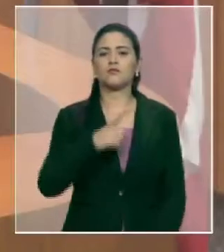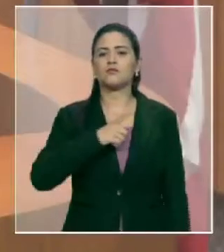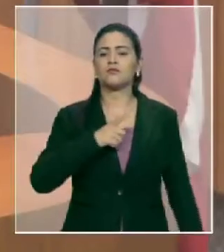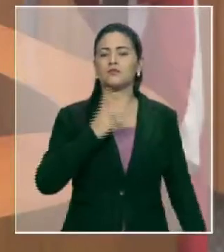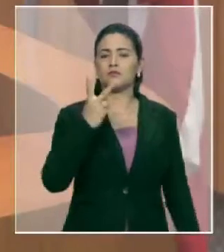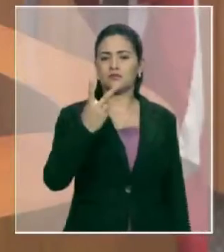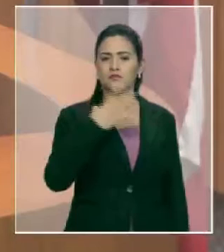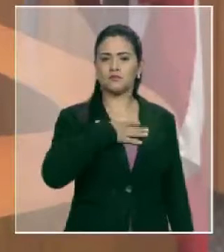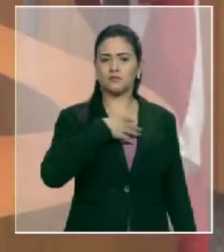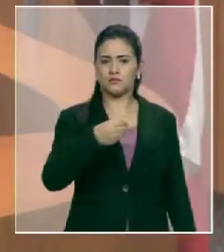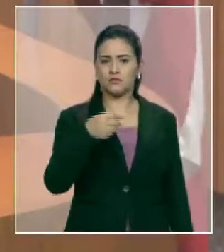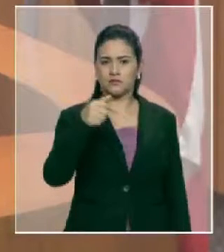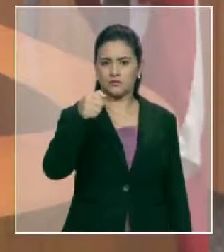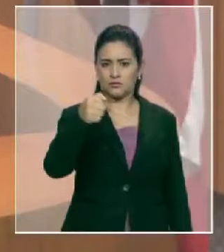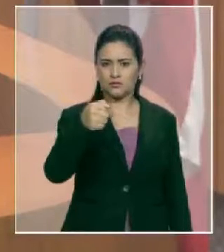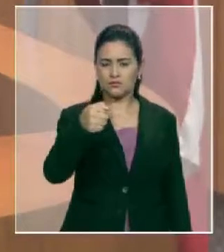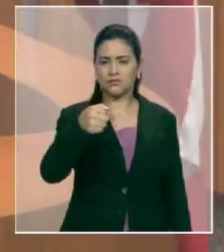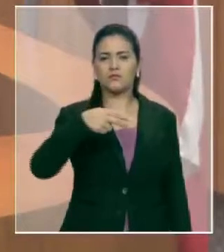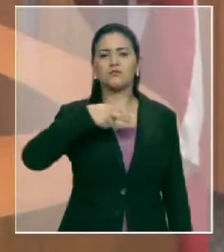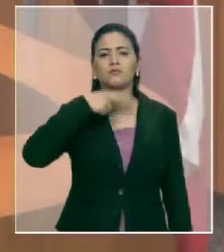7 netos, 7 bisnetos.